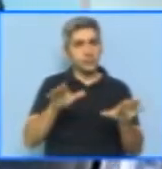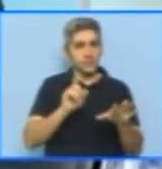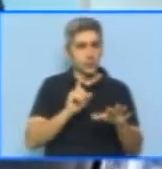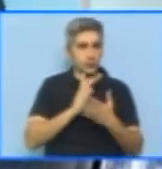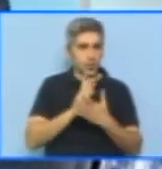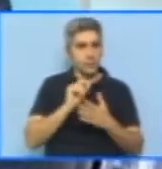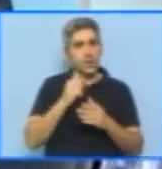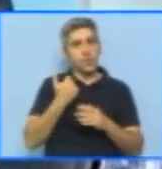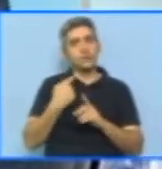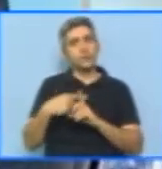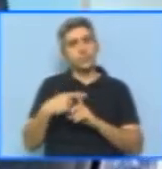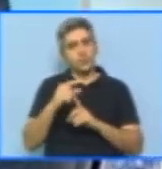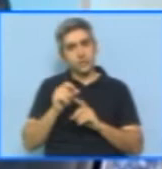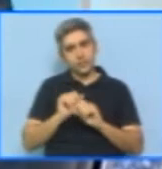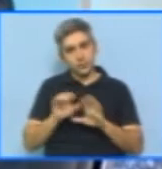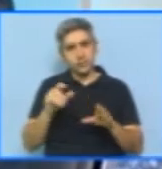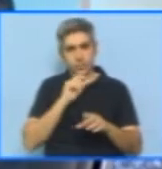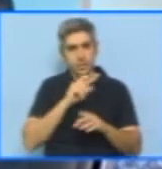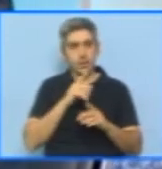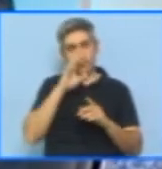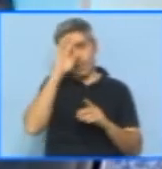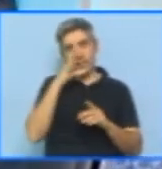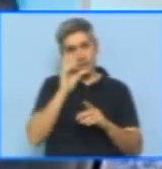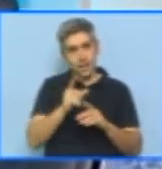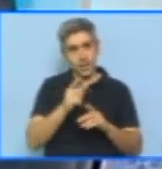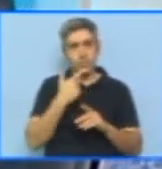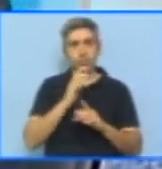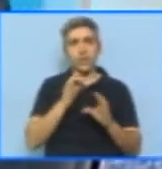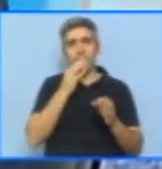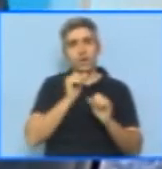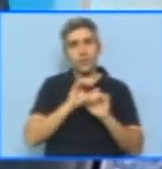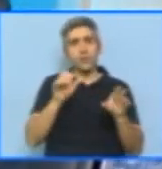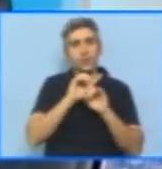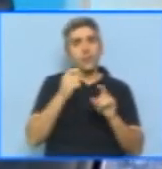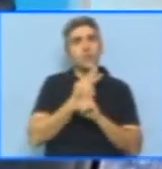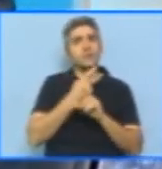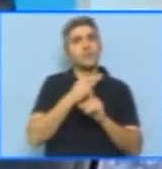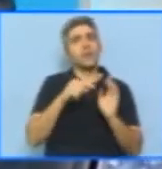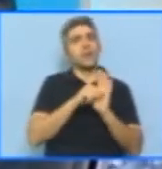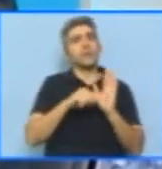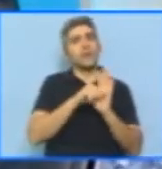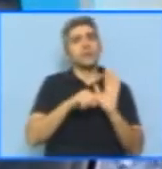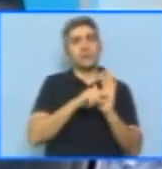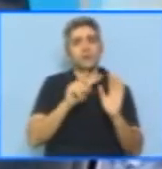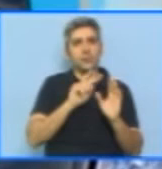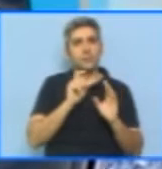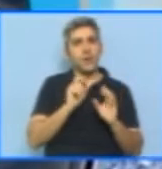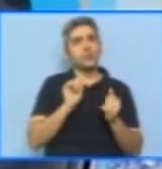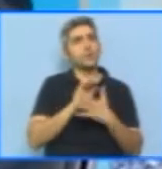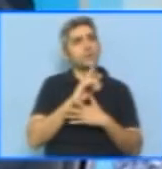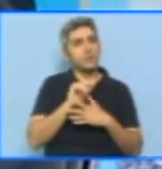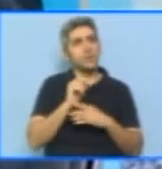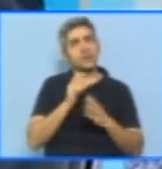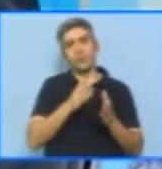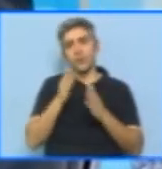notícia. Exatamente. O Papa dilo especificamente que é preciso contrariar esse espiral das más notícias, na certeza de que não é só aí que está